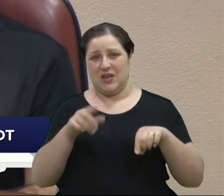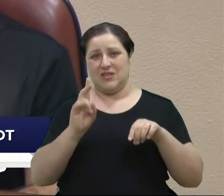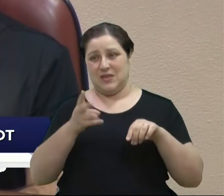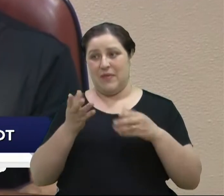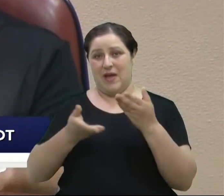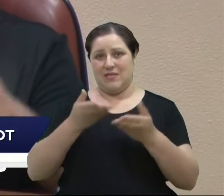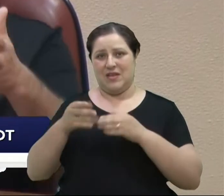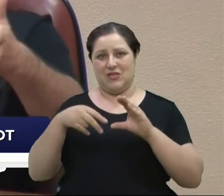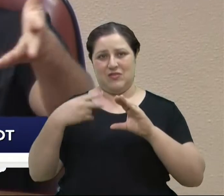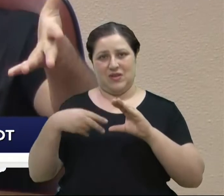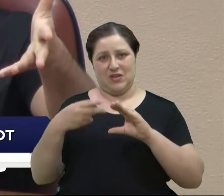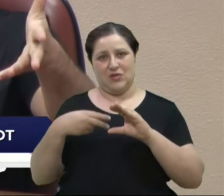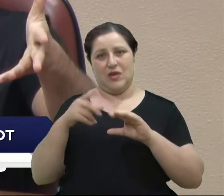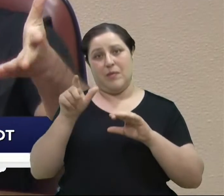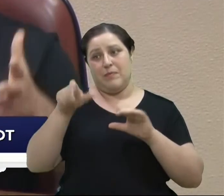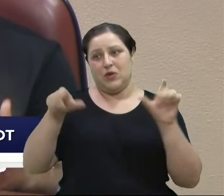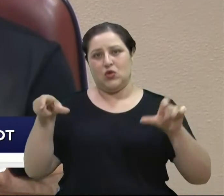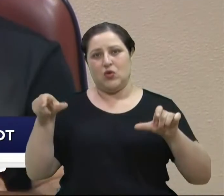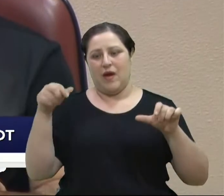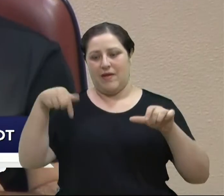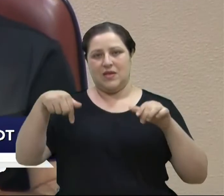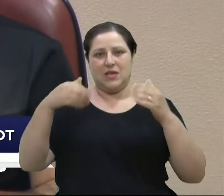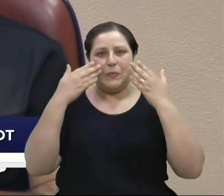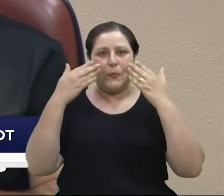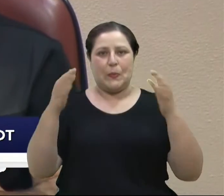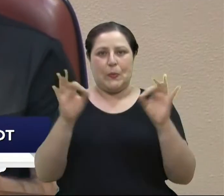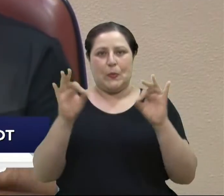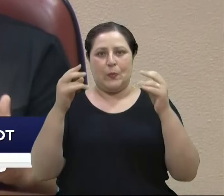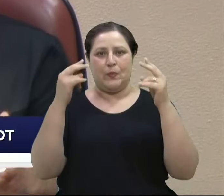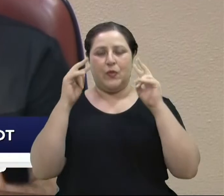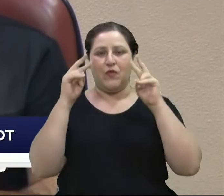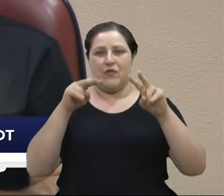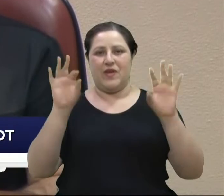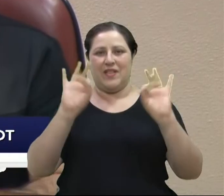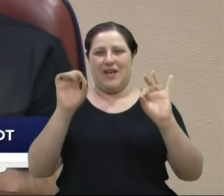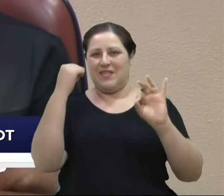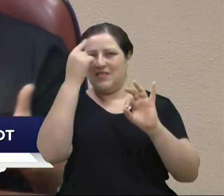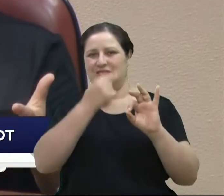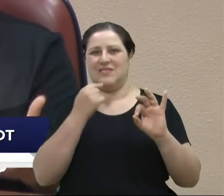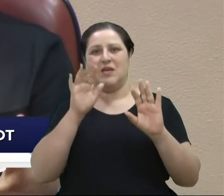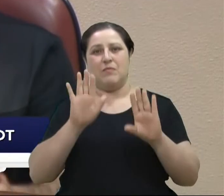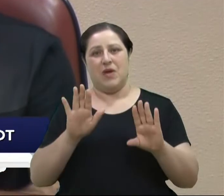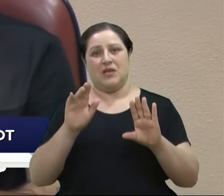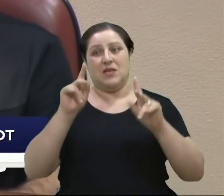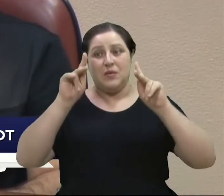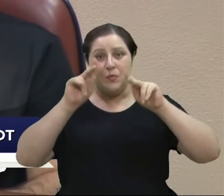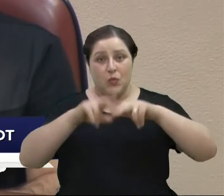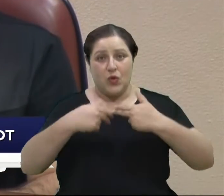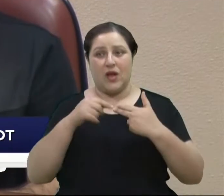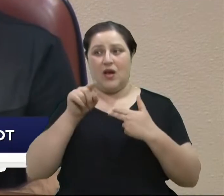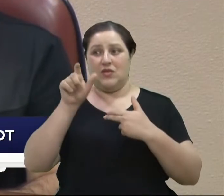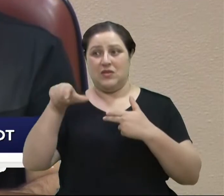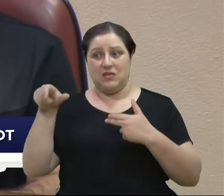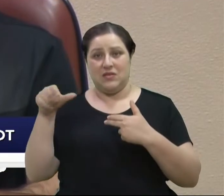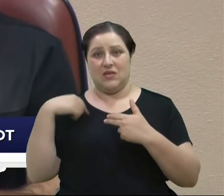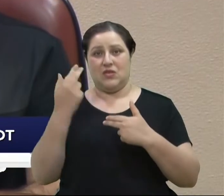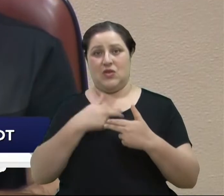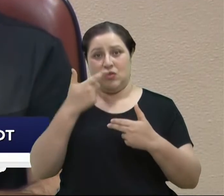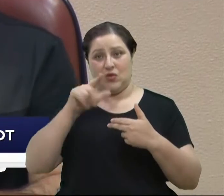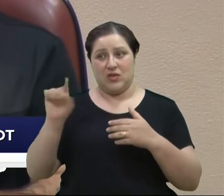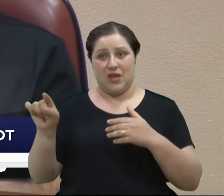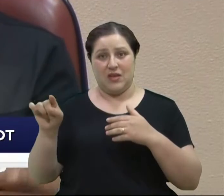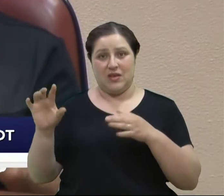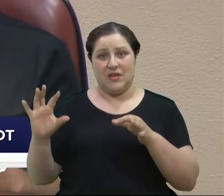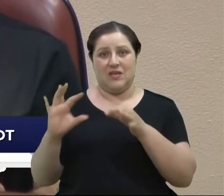são pessoas que talvez não são vistas aqui, né? Mas é através delas que a gente consegue ser a ponte com a